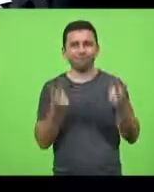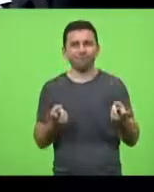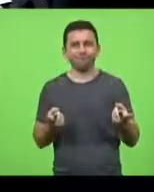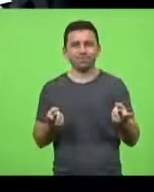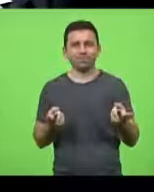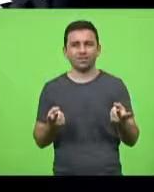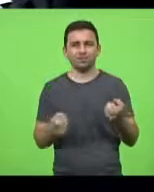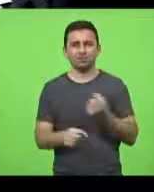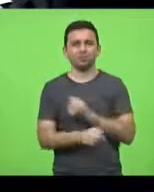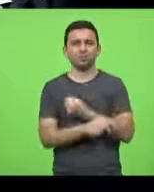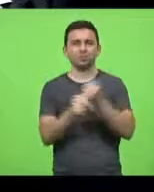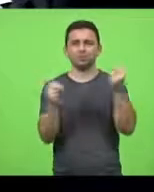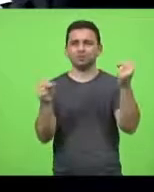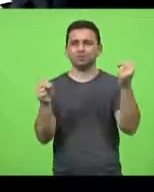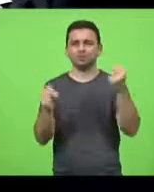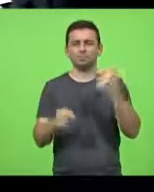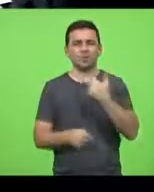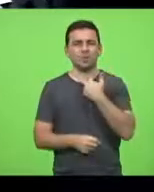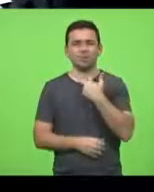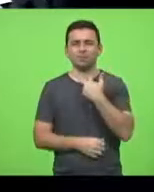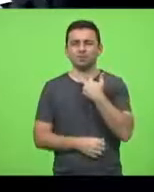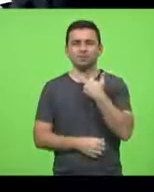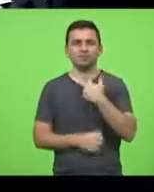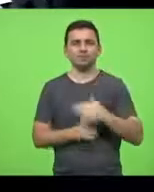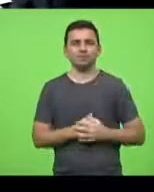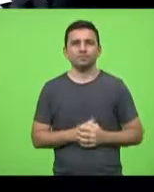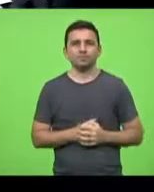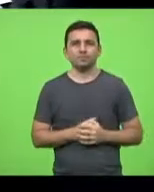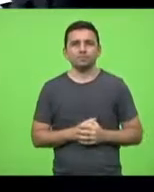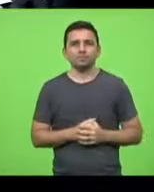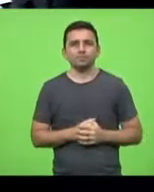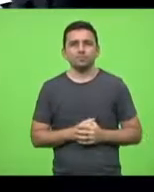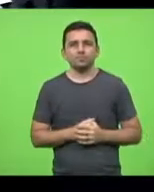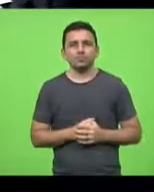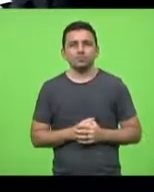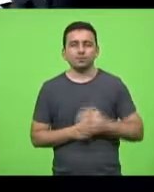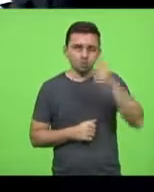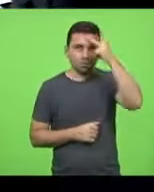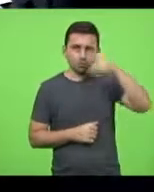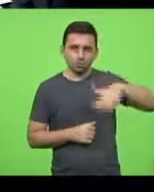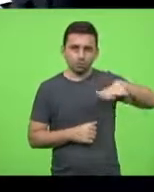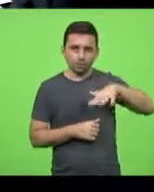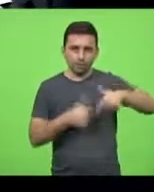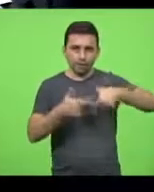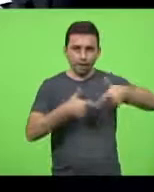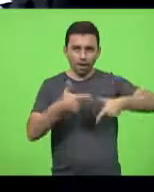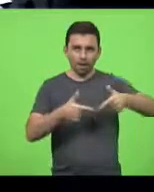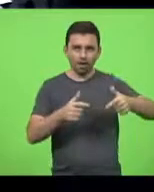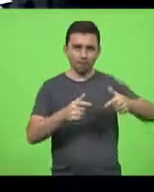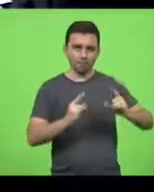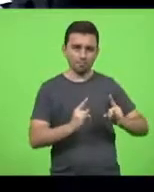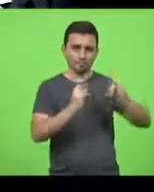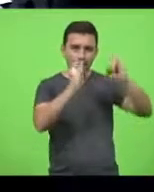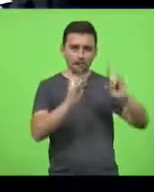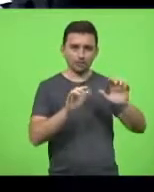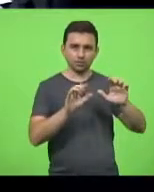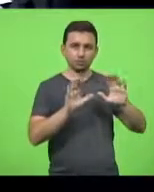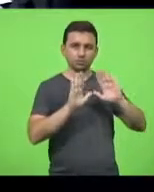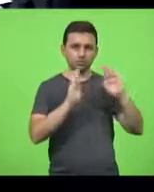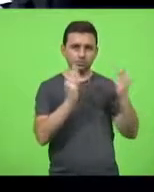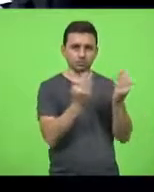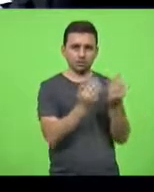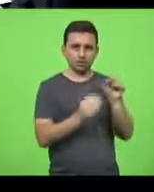Jamais o pessoal que trabalha ali no prédio redondo poderia vir para